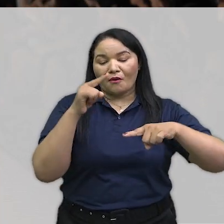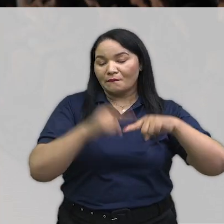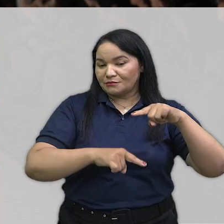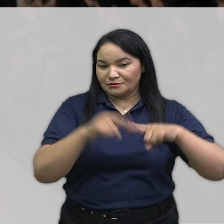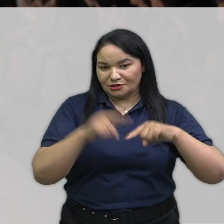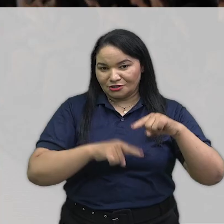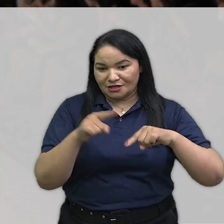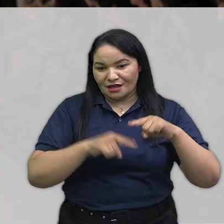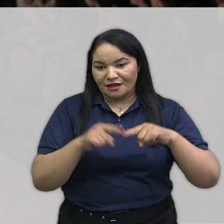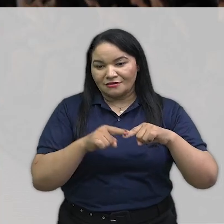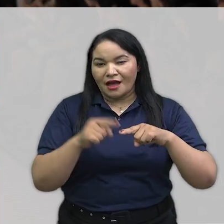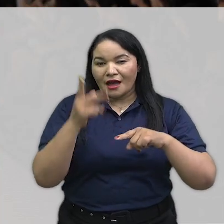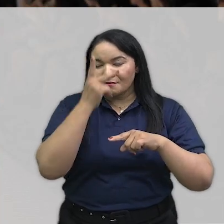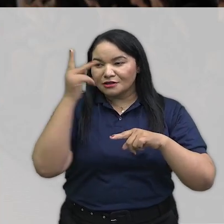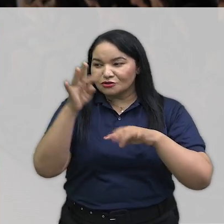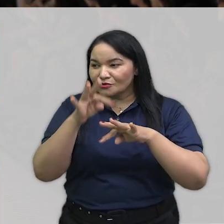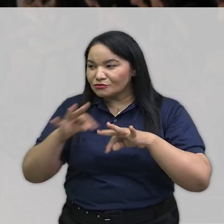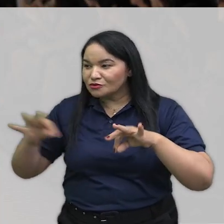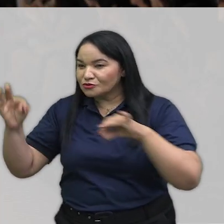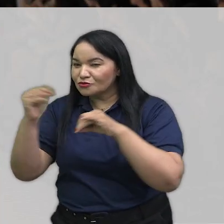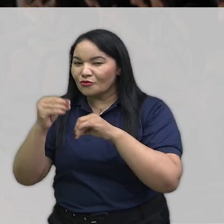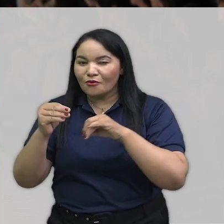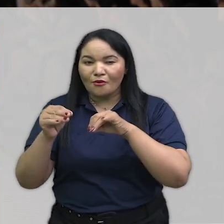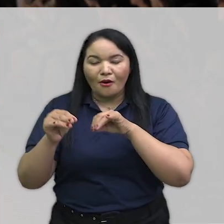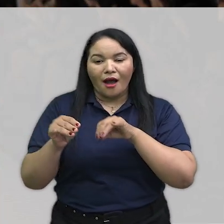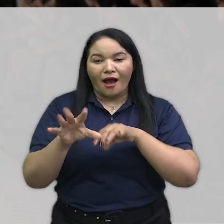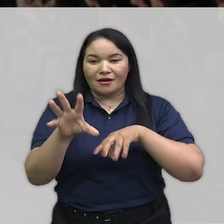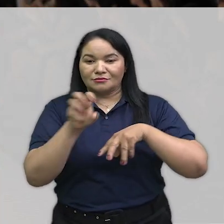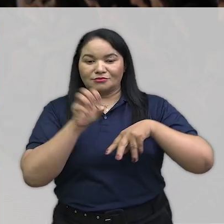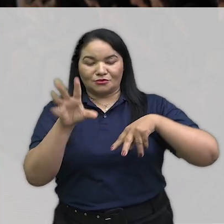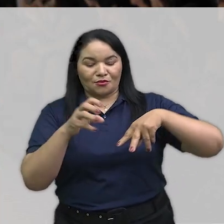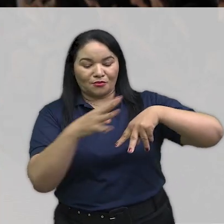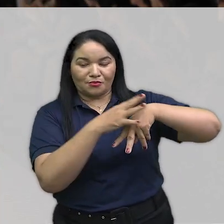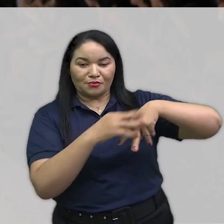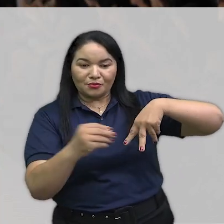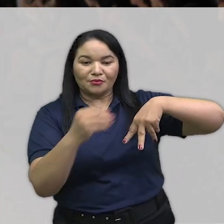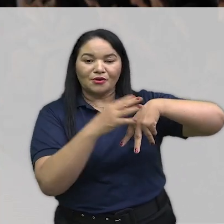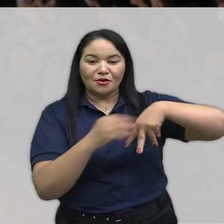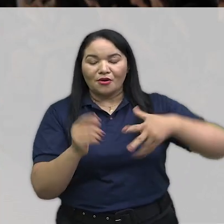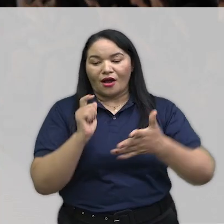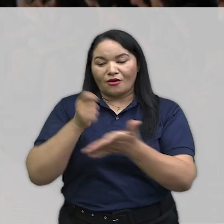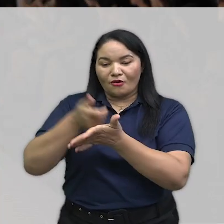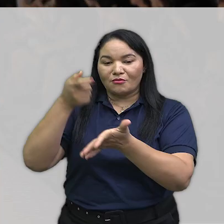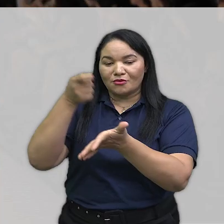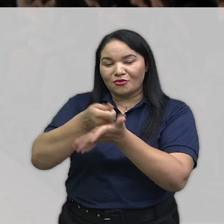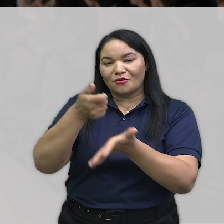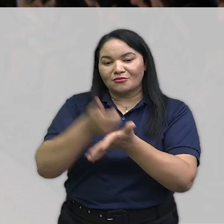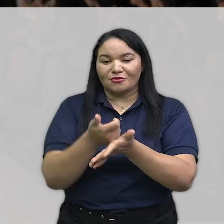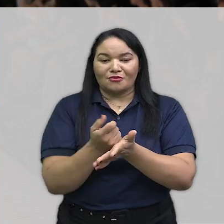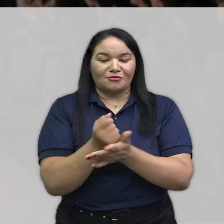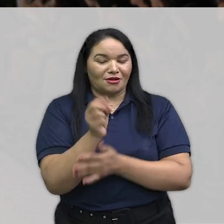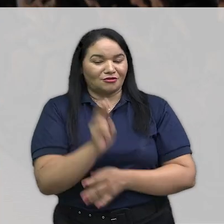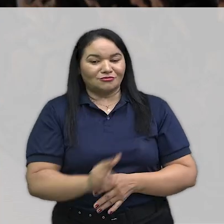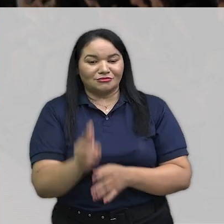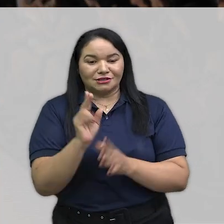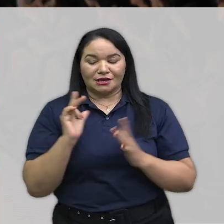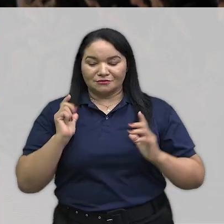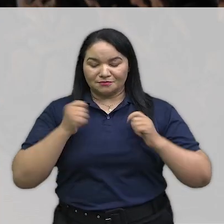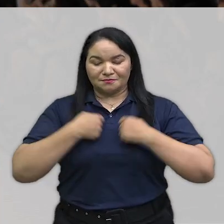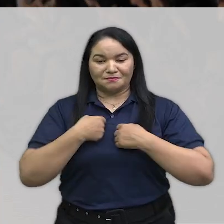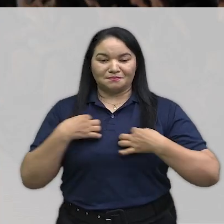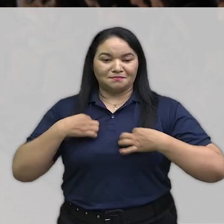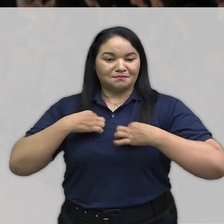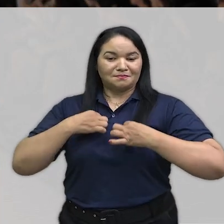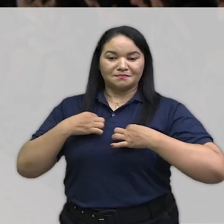tá? E a grande maioria das pessoas consome esse objeto, compra o objeto e começam a usá-lo, tá? E aí,